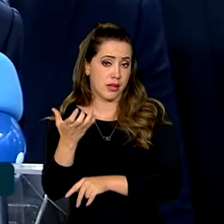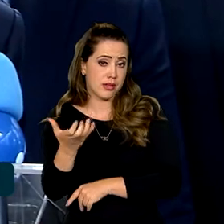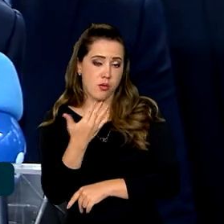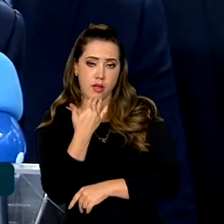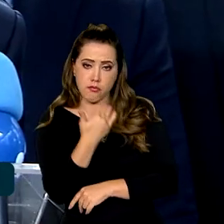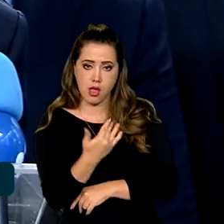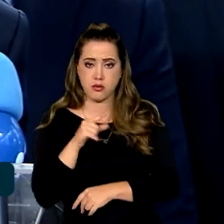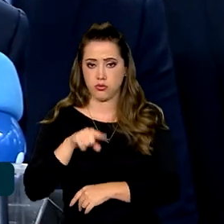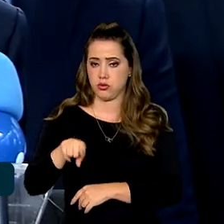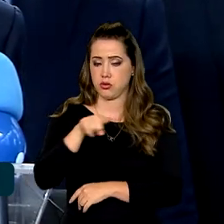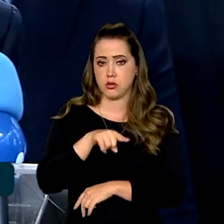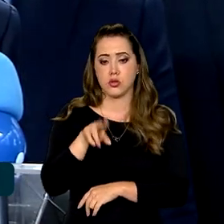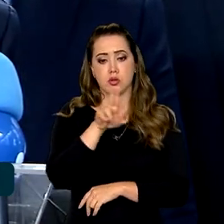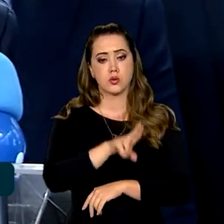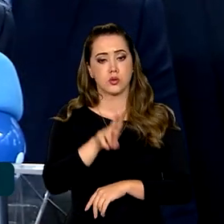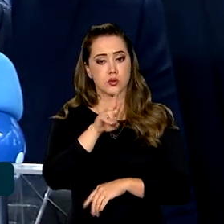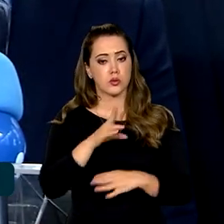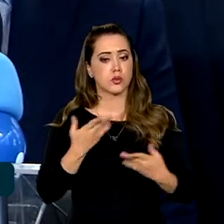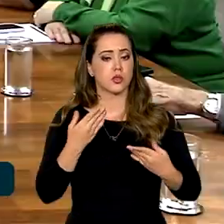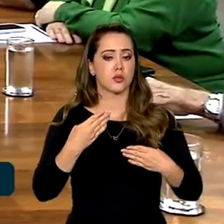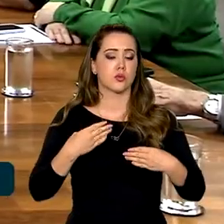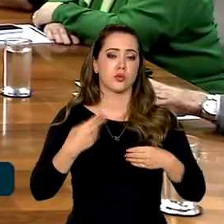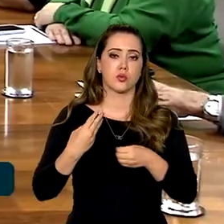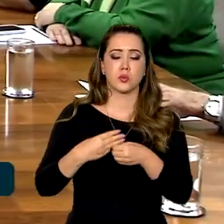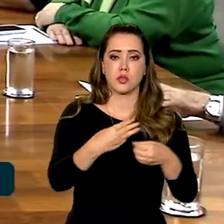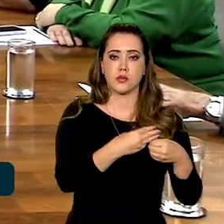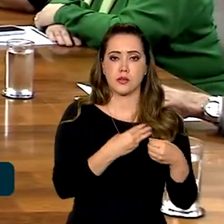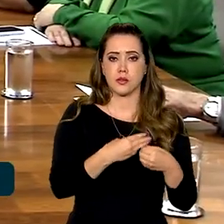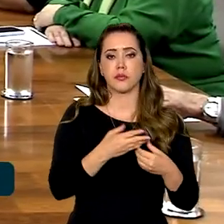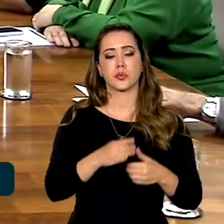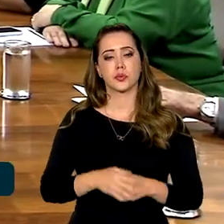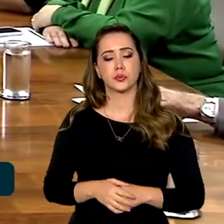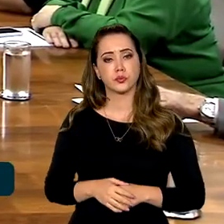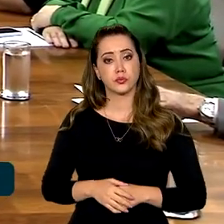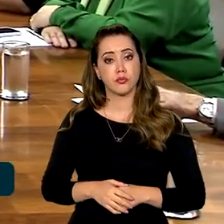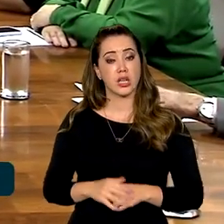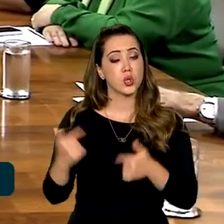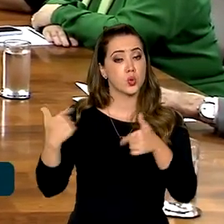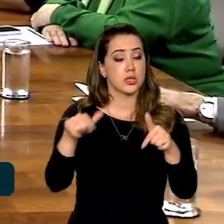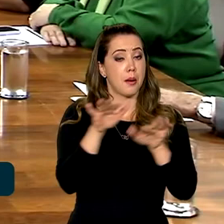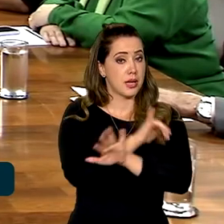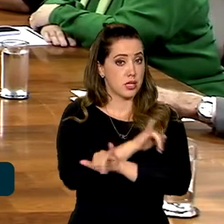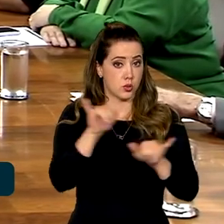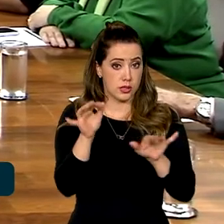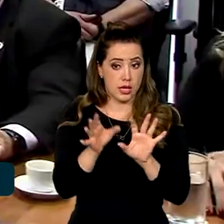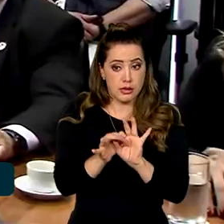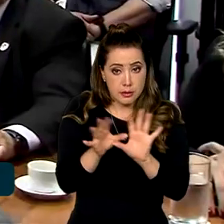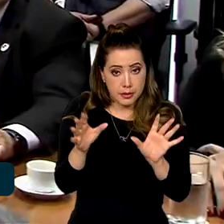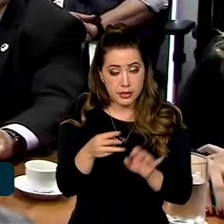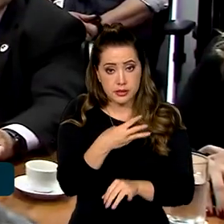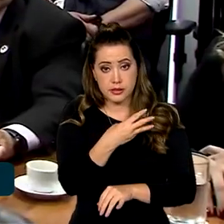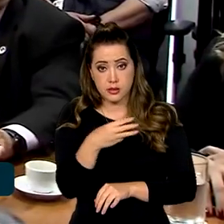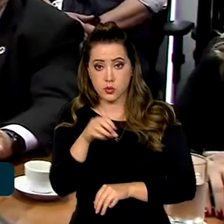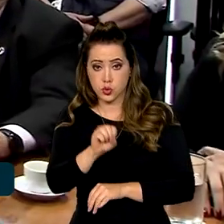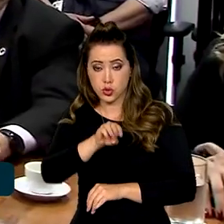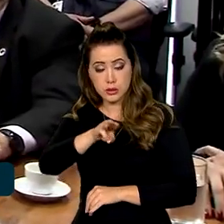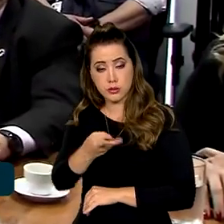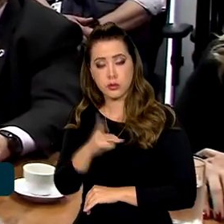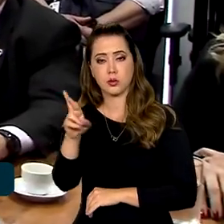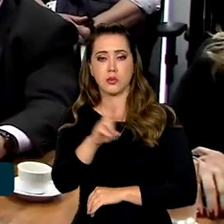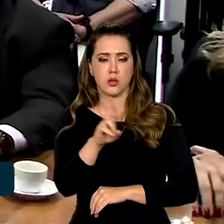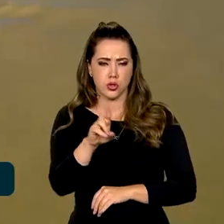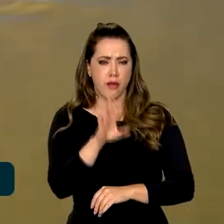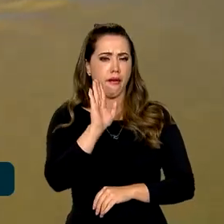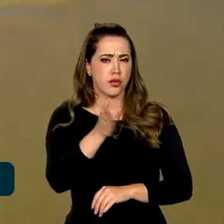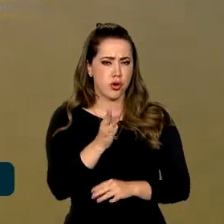fazê-lo através dos municípios. Entre as medidas anunciadas está a liberação de 38 milhões de